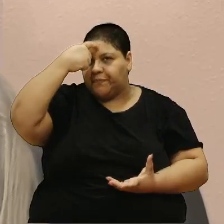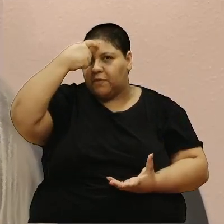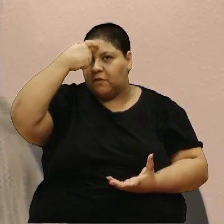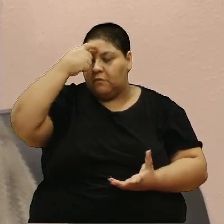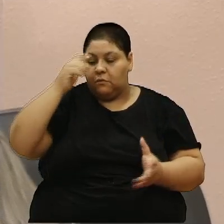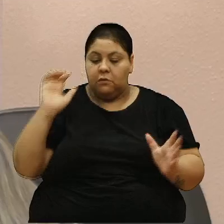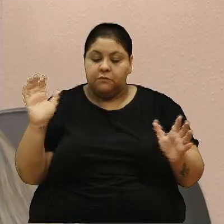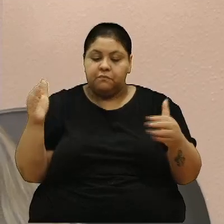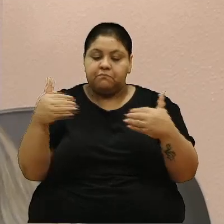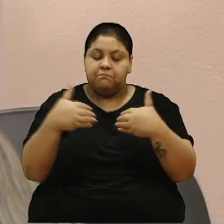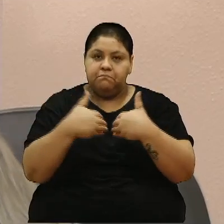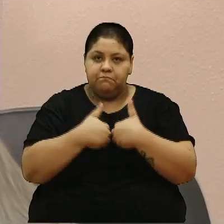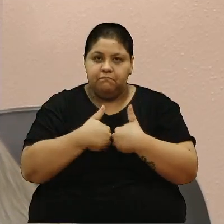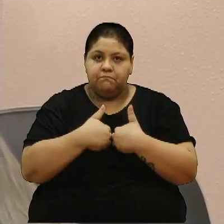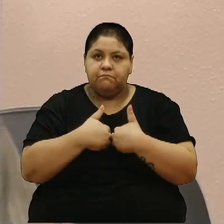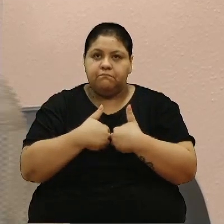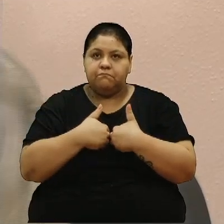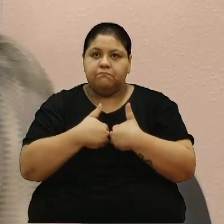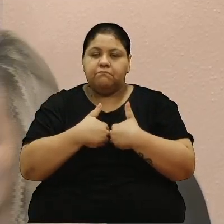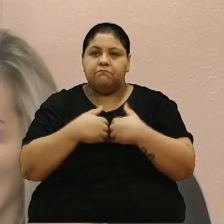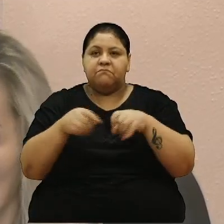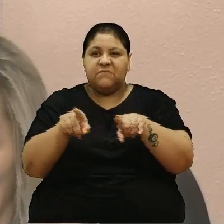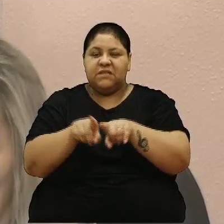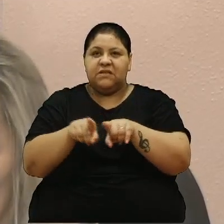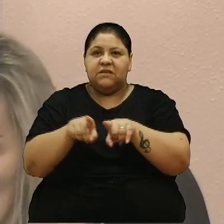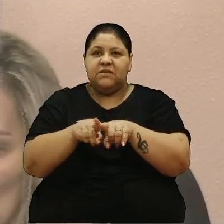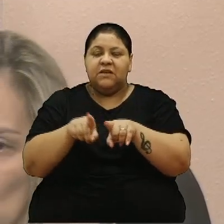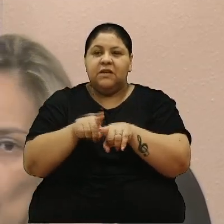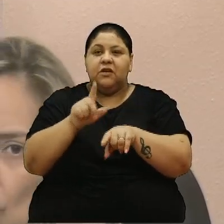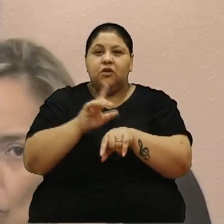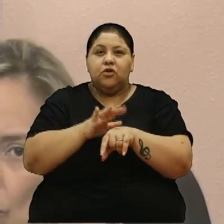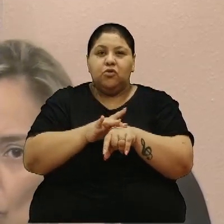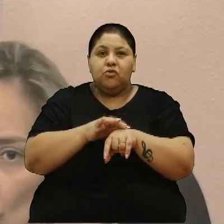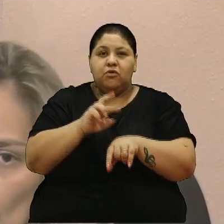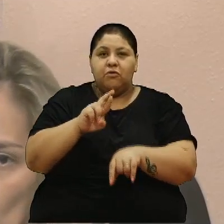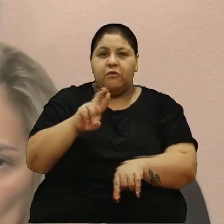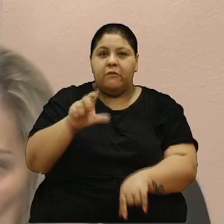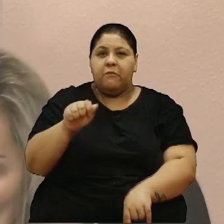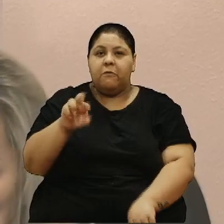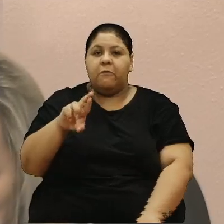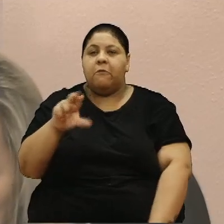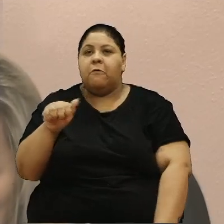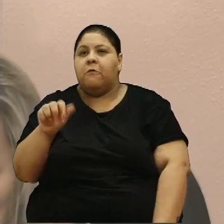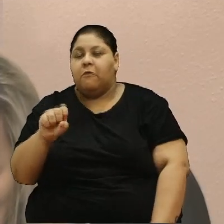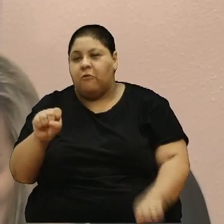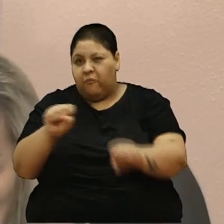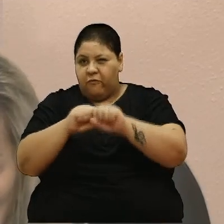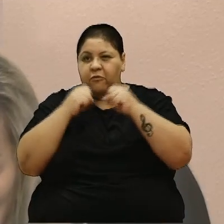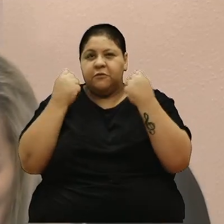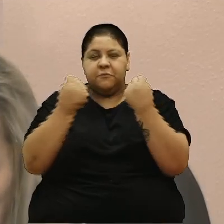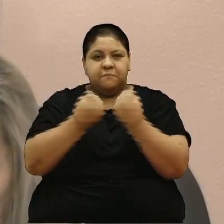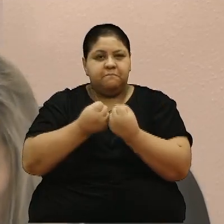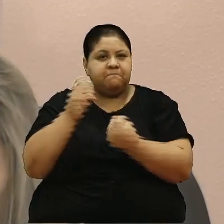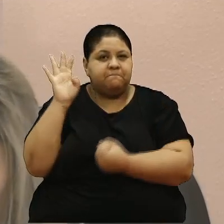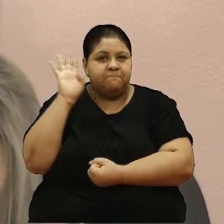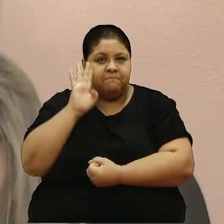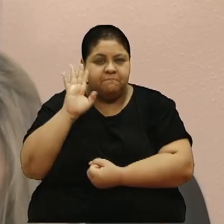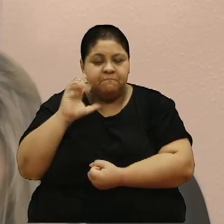dos autistas e portadores de doenças raras. Foi um evento um seminário muito bacana, onde tivemos a participação,